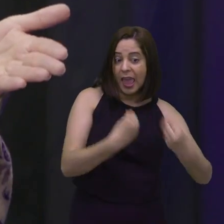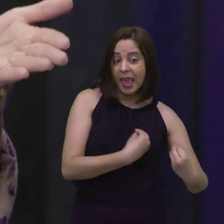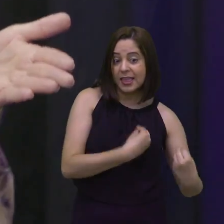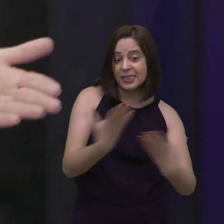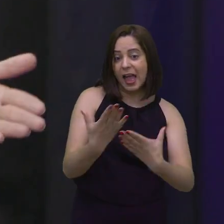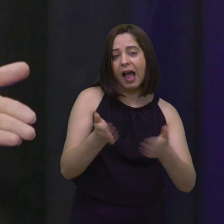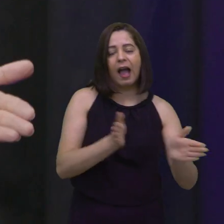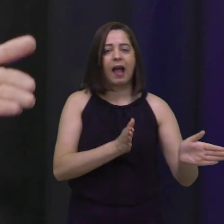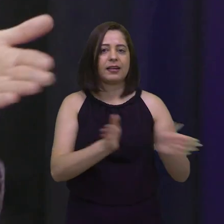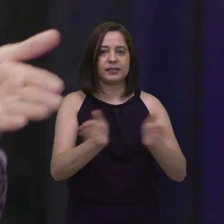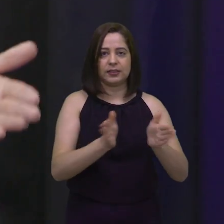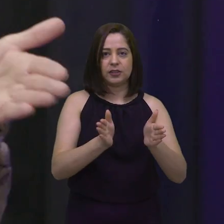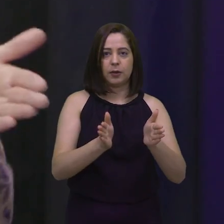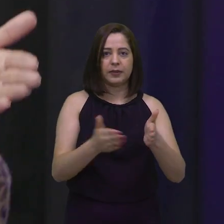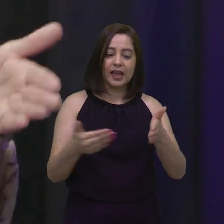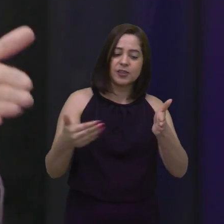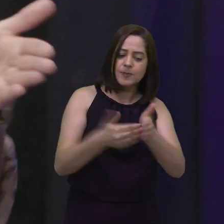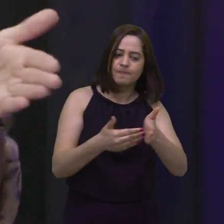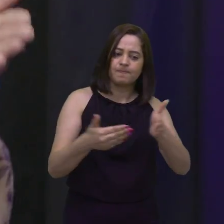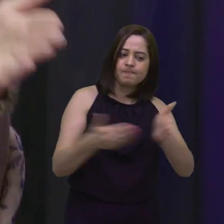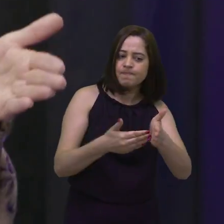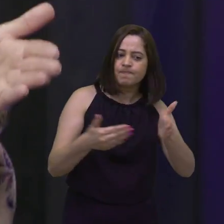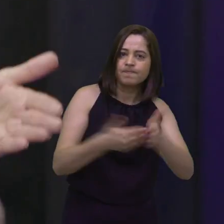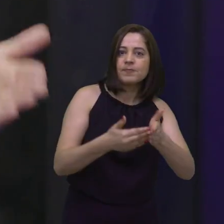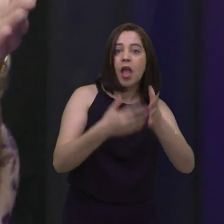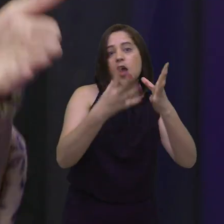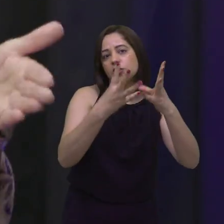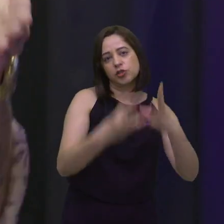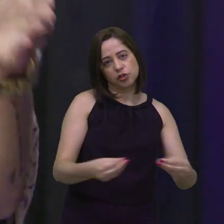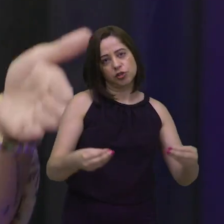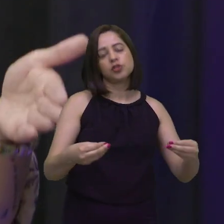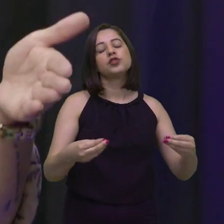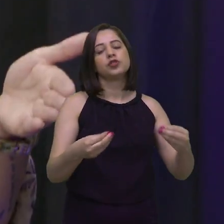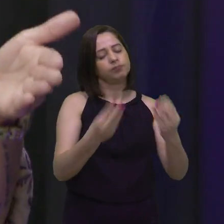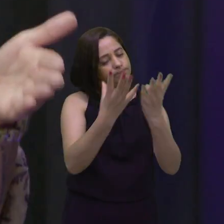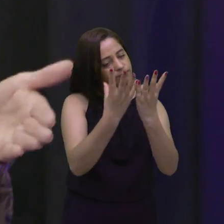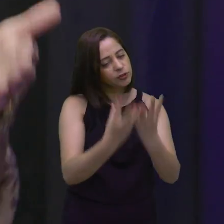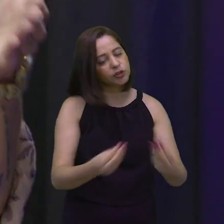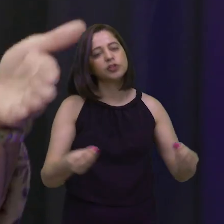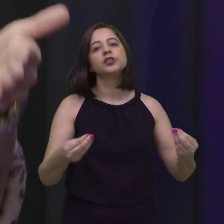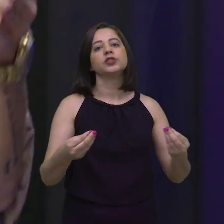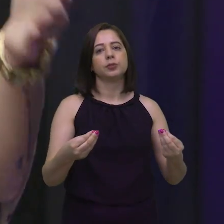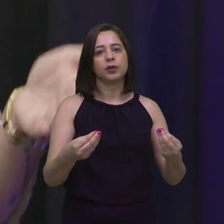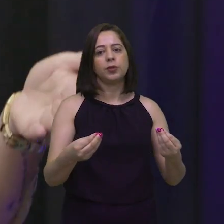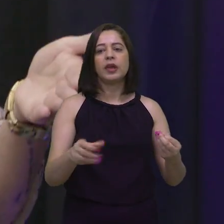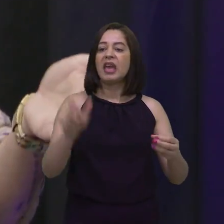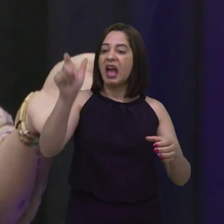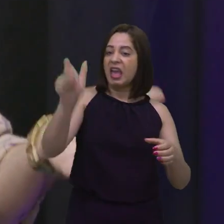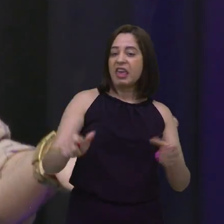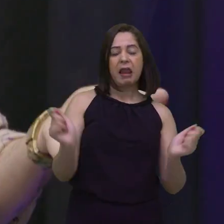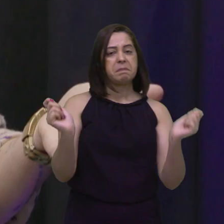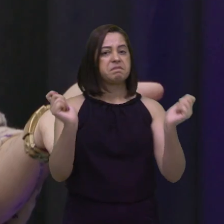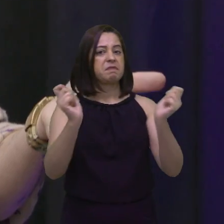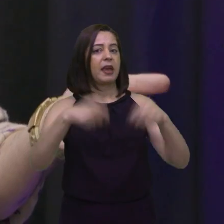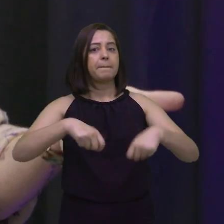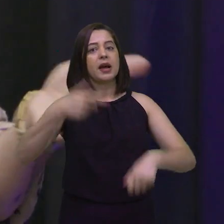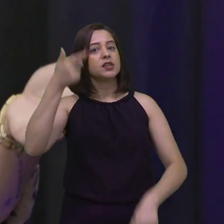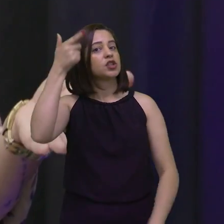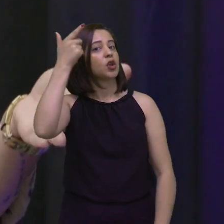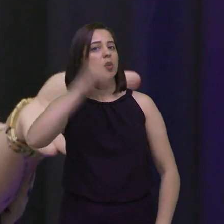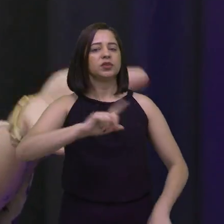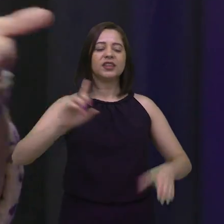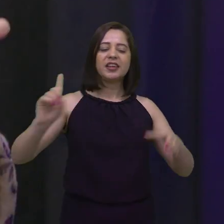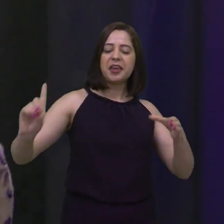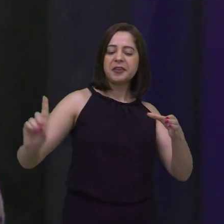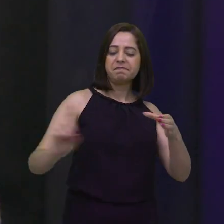no sentido de eliminar as barreiras que fazem com que esta pessoa com estas limitações possam estar